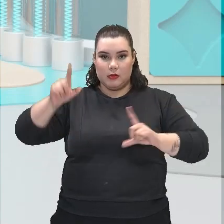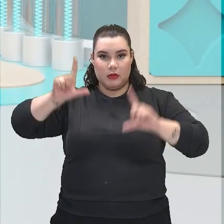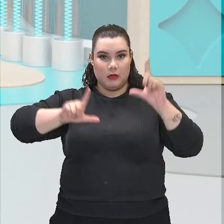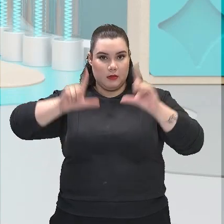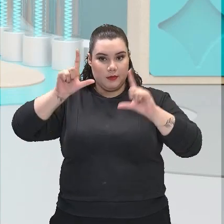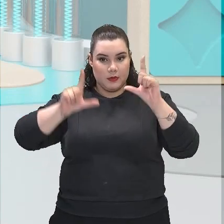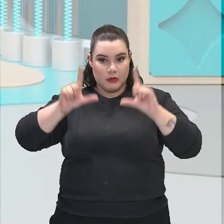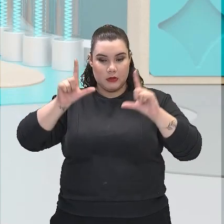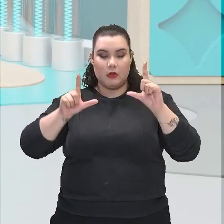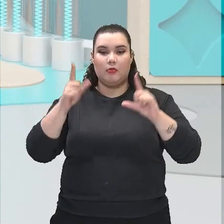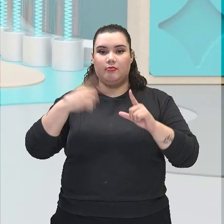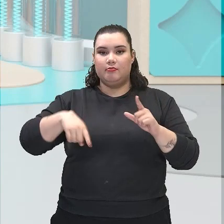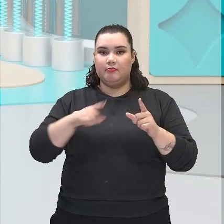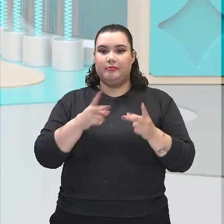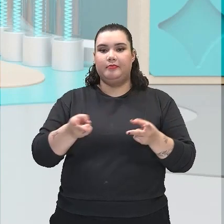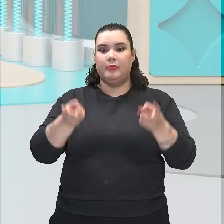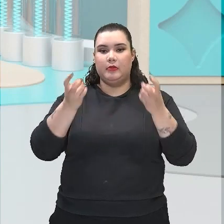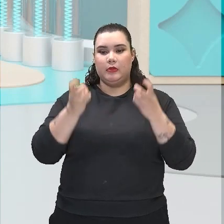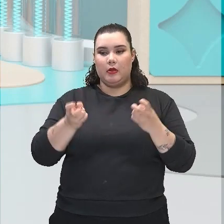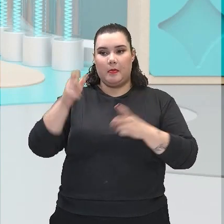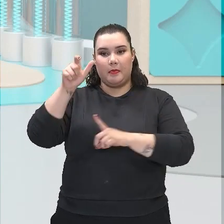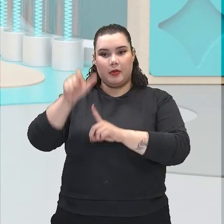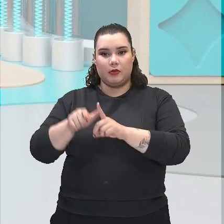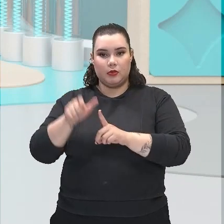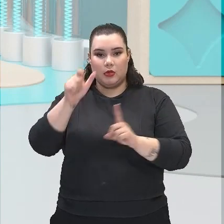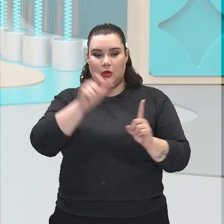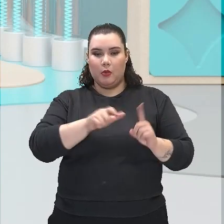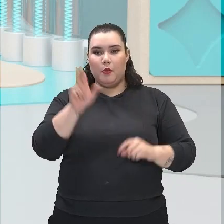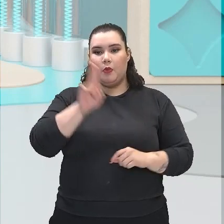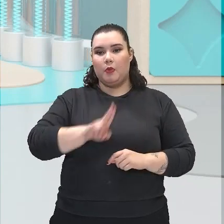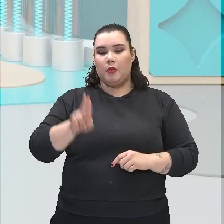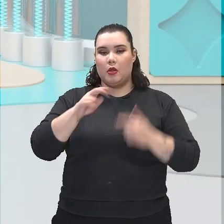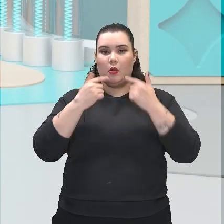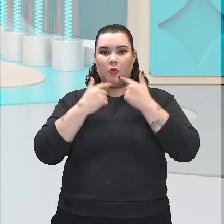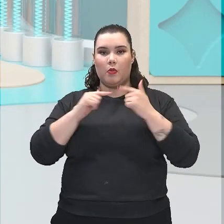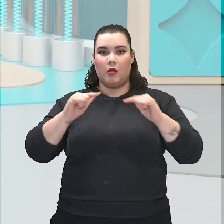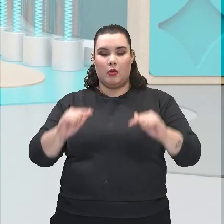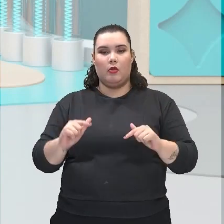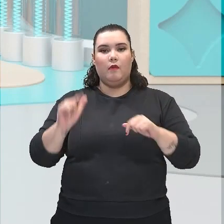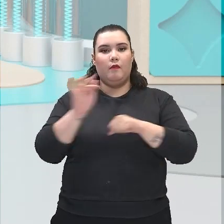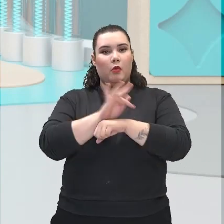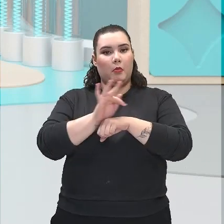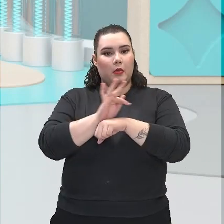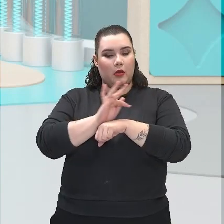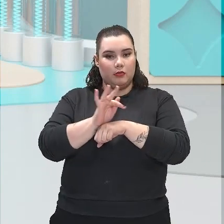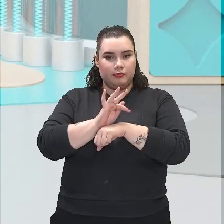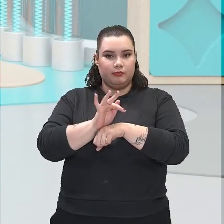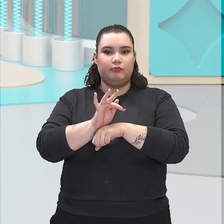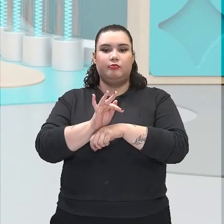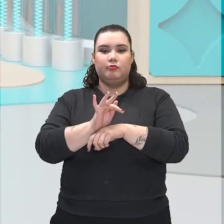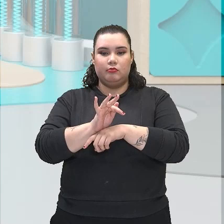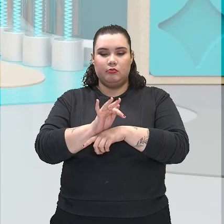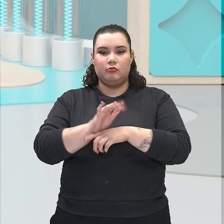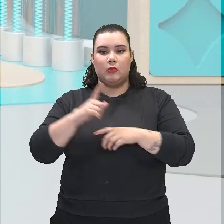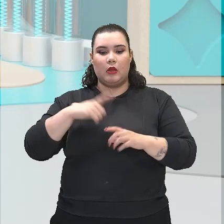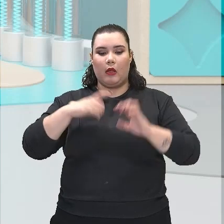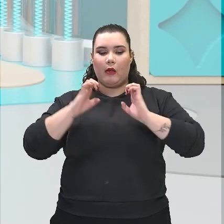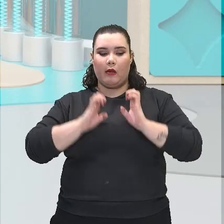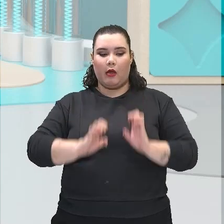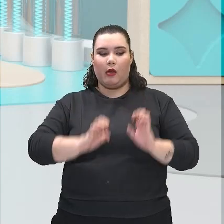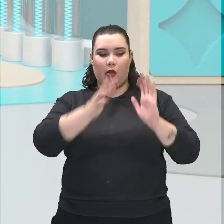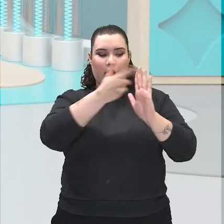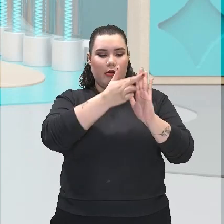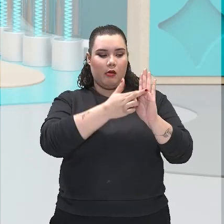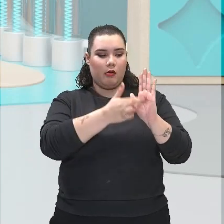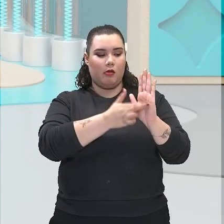televisionado, você percebeu que os nossos personagens utilizaram uma linguagem formal, uma linguagem culta, uma linguagem